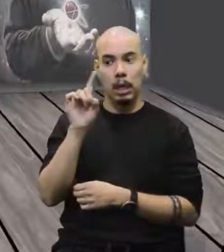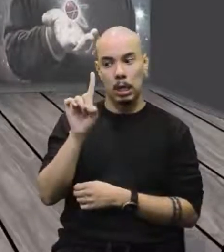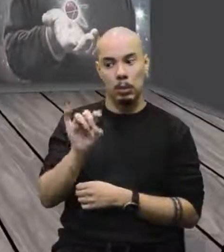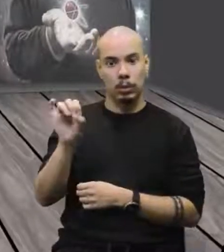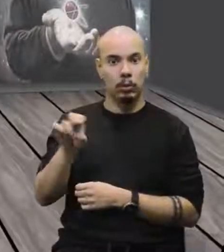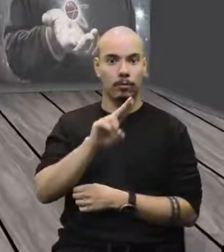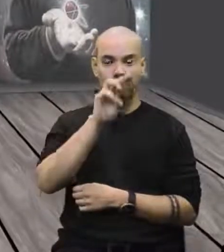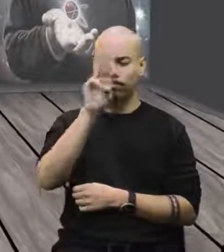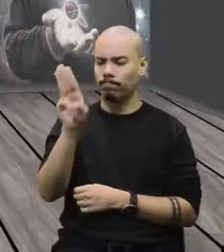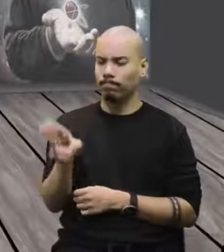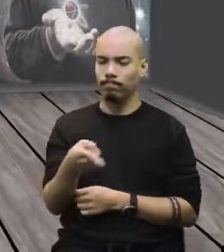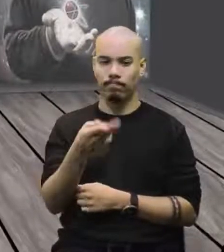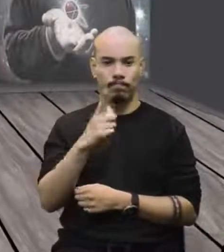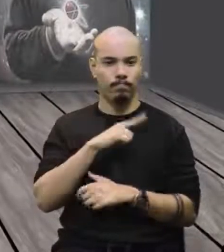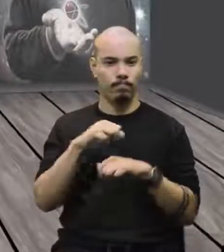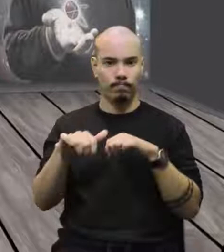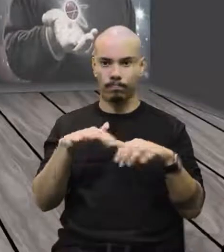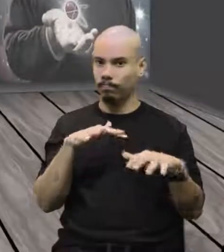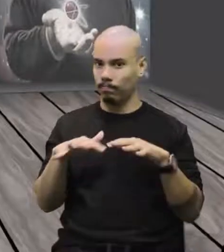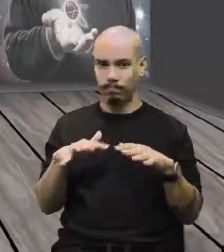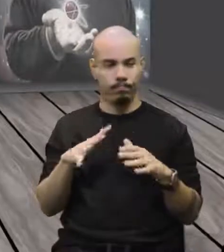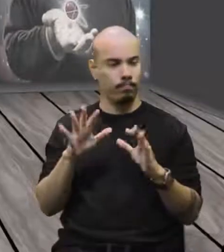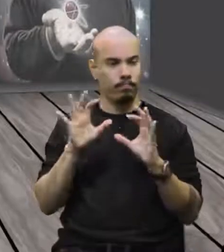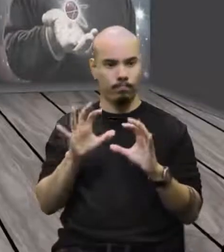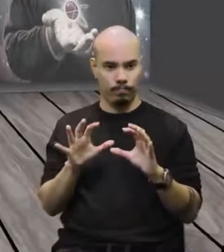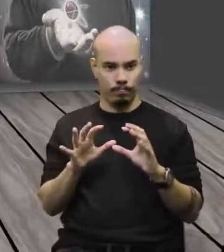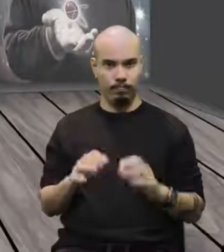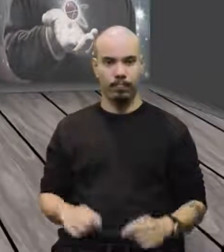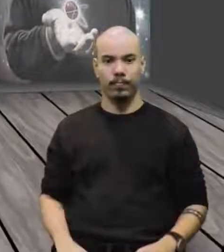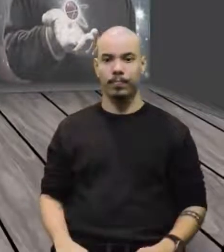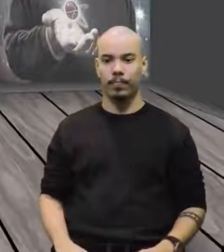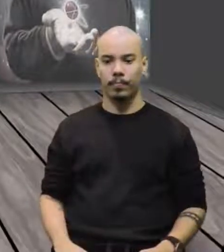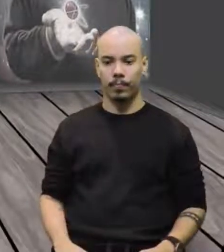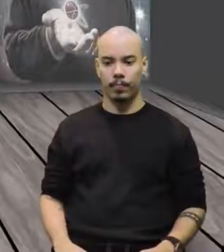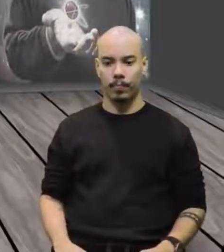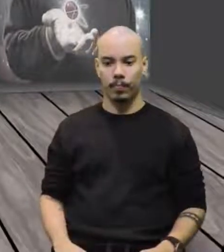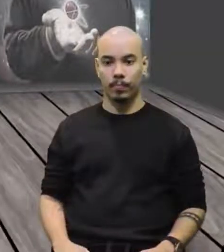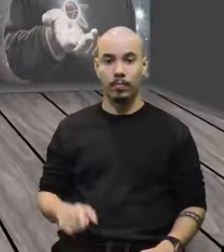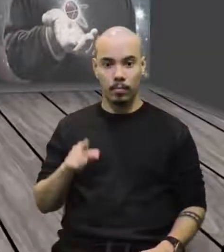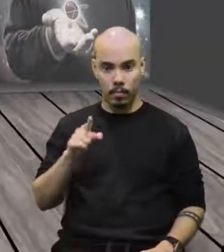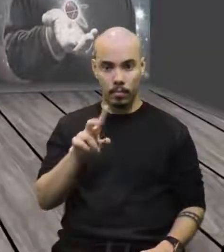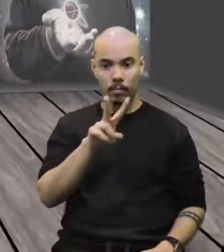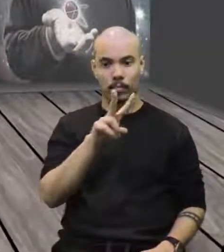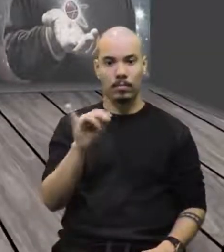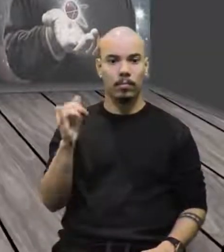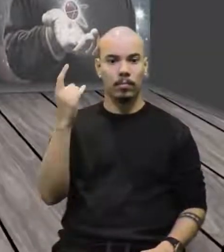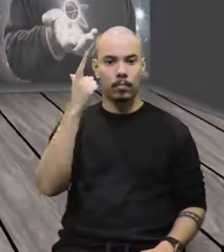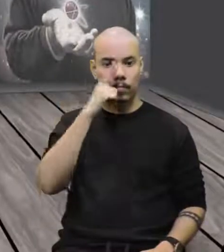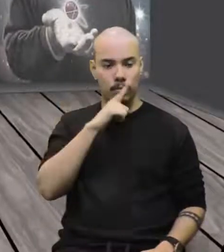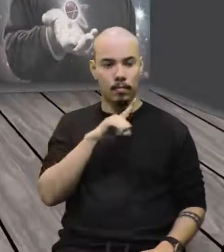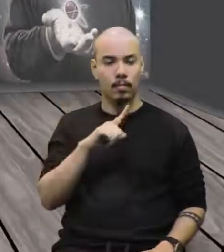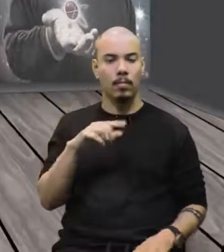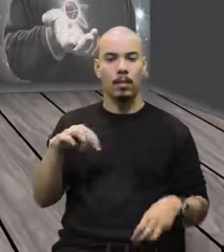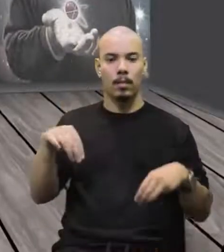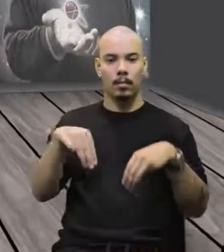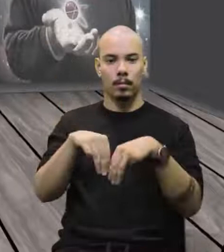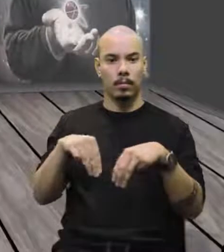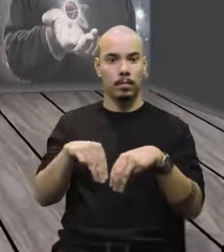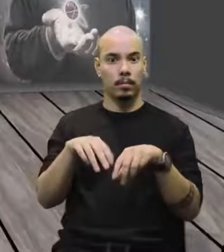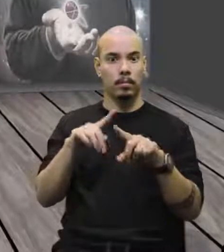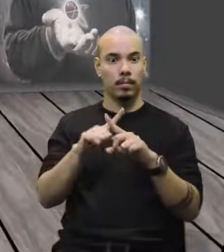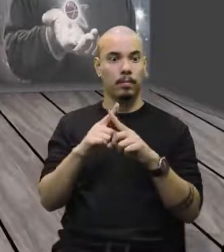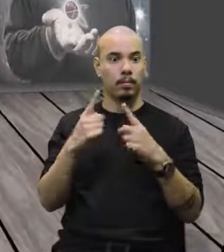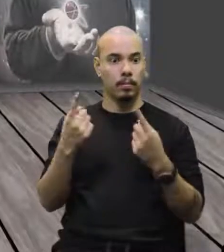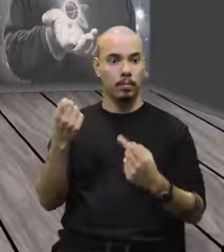é corrente elétrica, está movendo, é o movimento elétrico, certo? E esse vai gerar campo magnético. Mas,